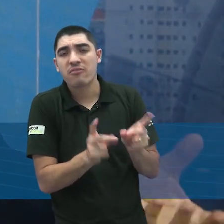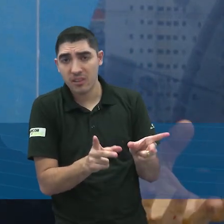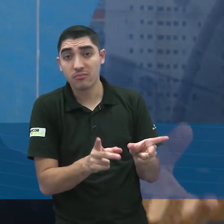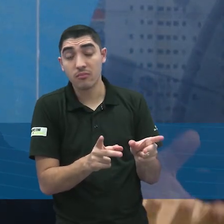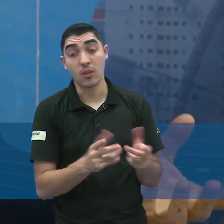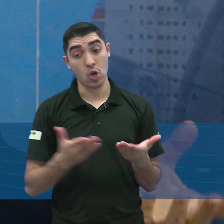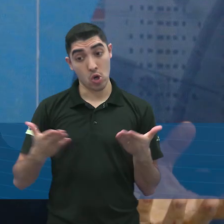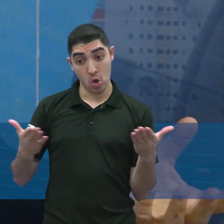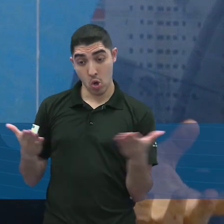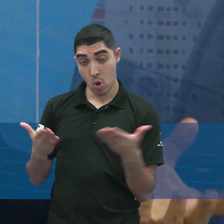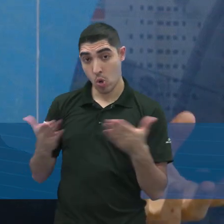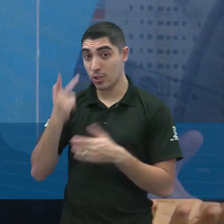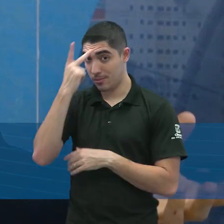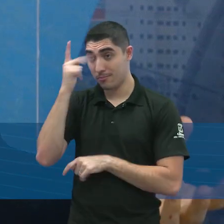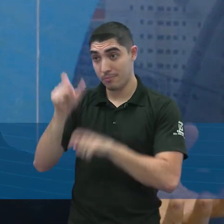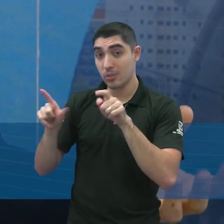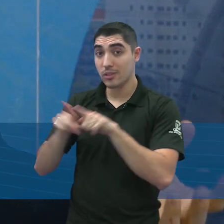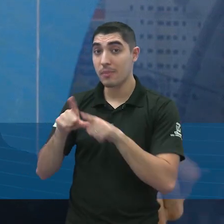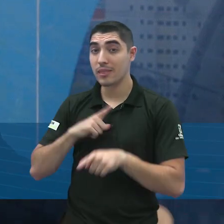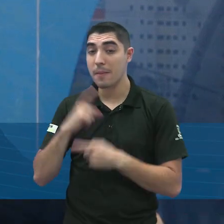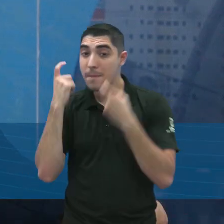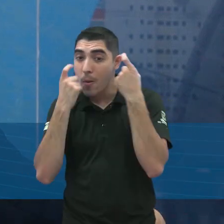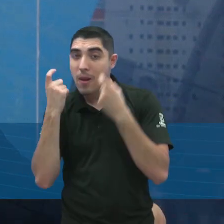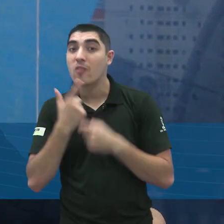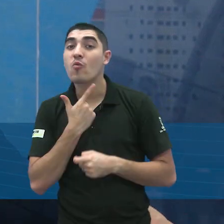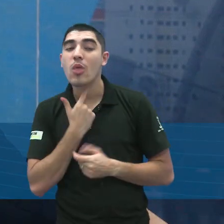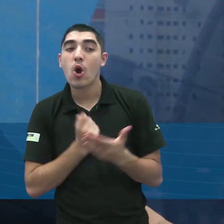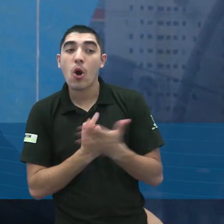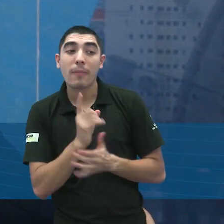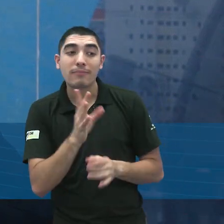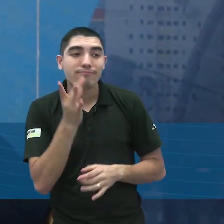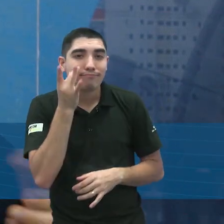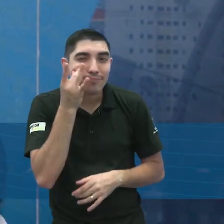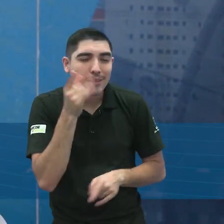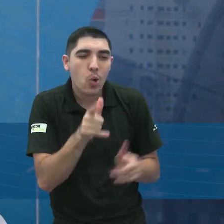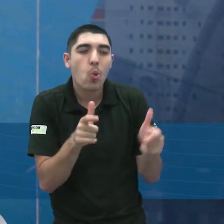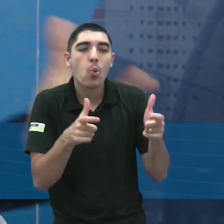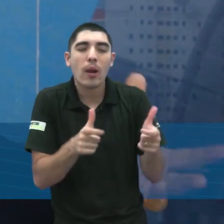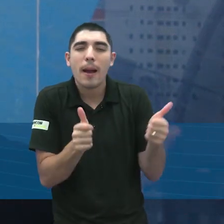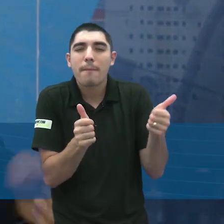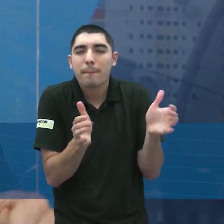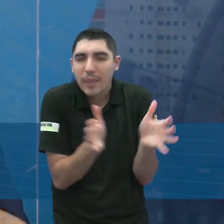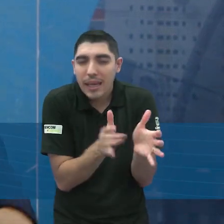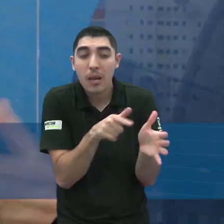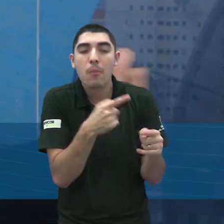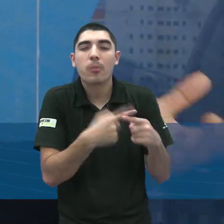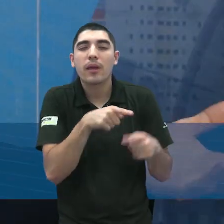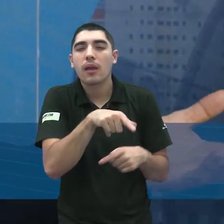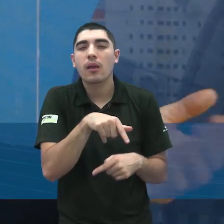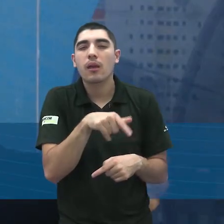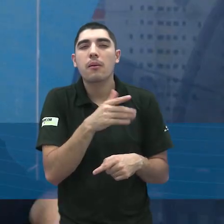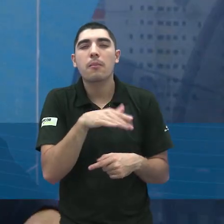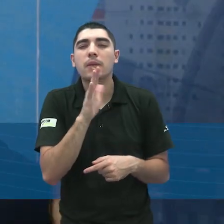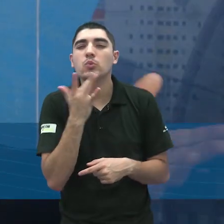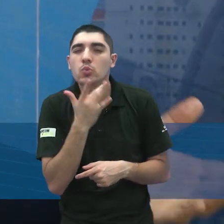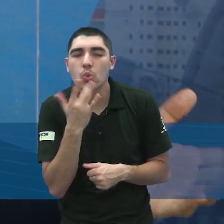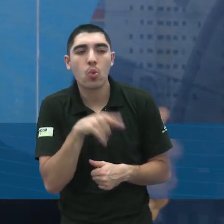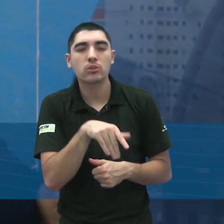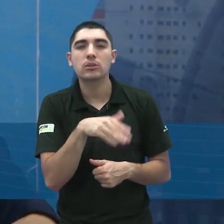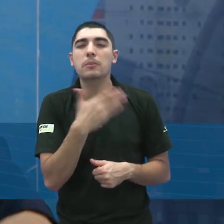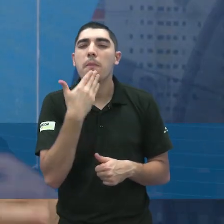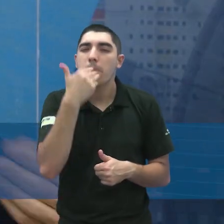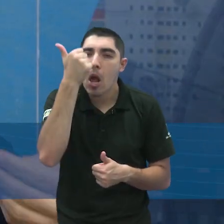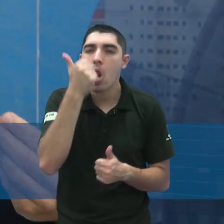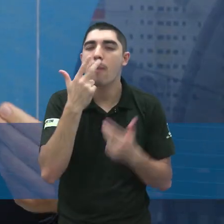um selo, né, que as pessoas buscam, né, como chamariz, né? Isso ele consiga atingir públicos. E como o Bruno falou muito bem,